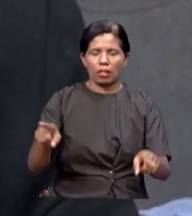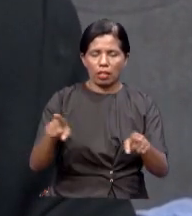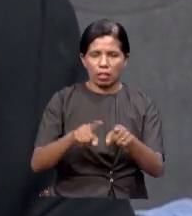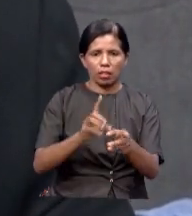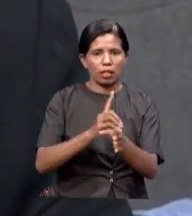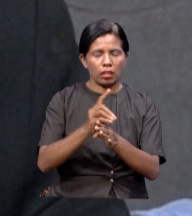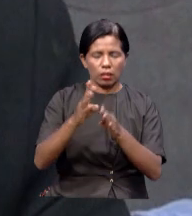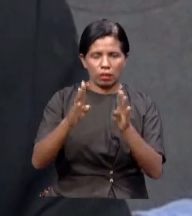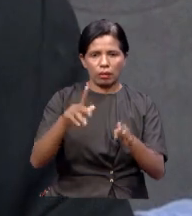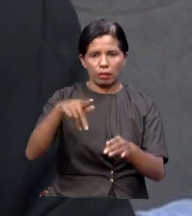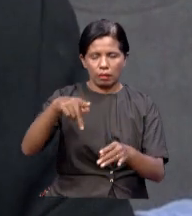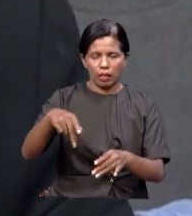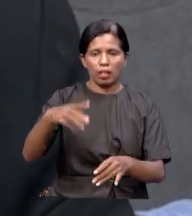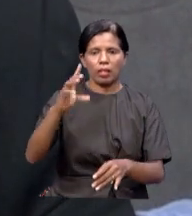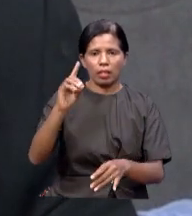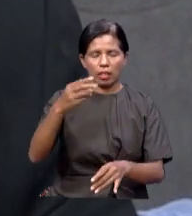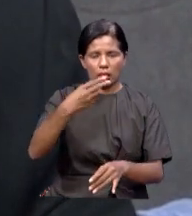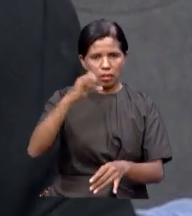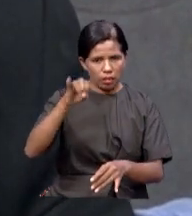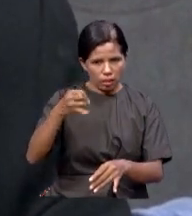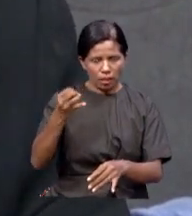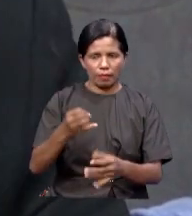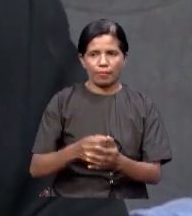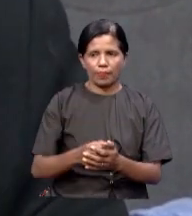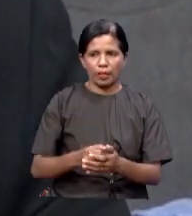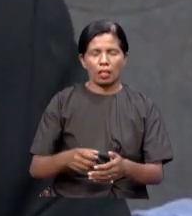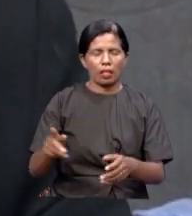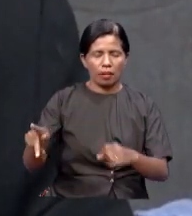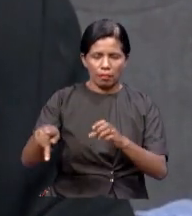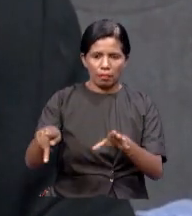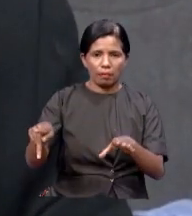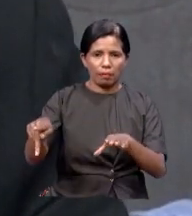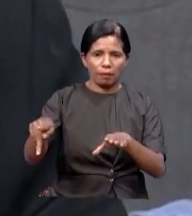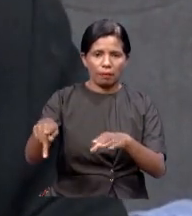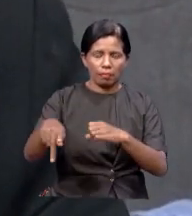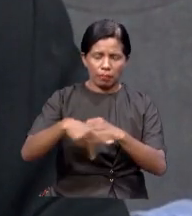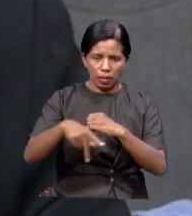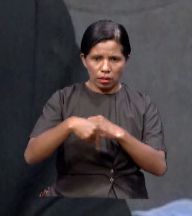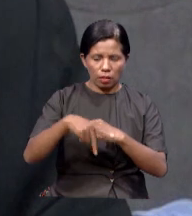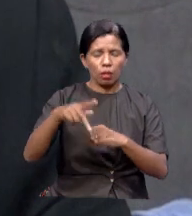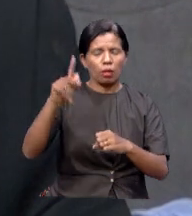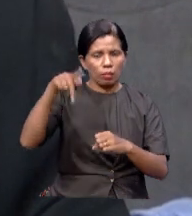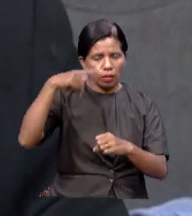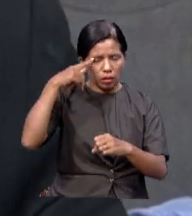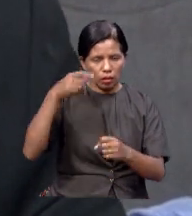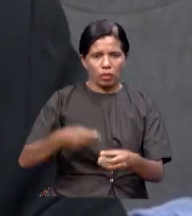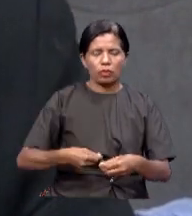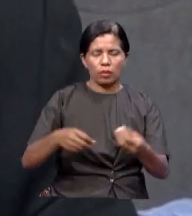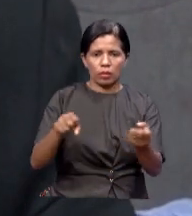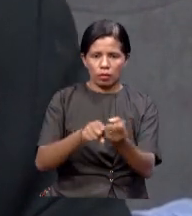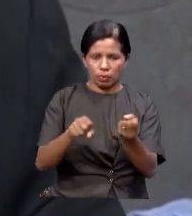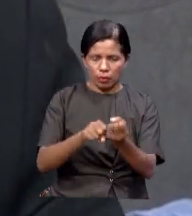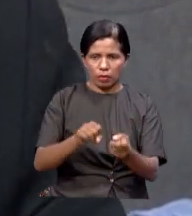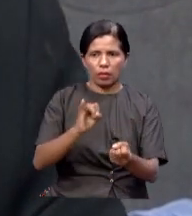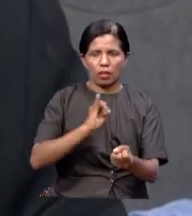provedor menino, cargo nobre ainda. O partido político Sira que foi apoio o